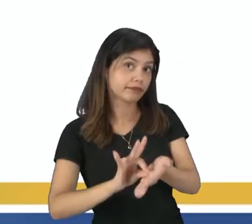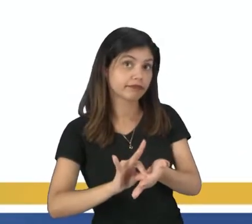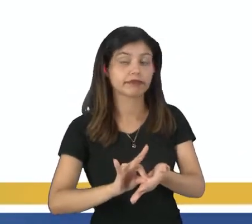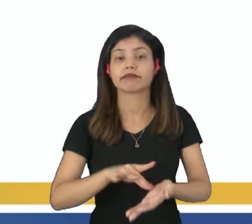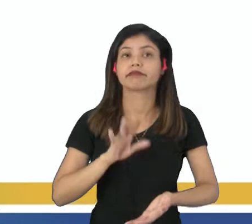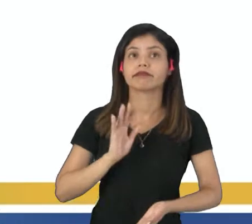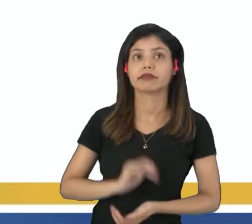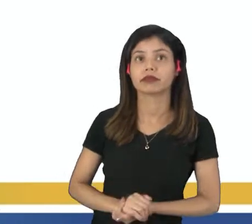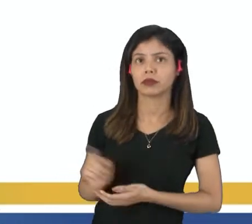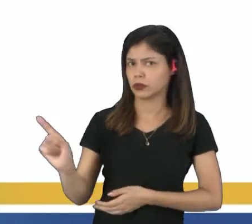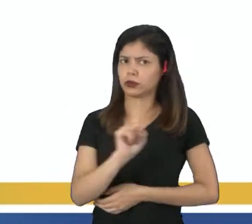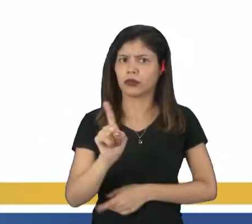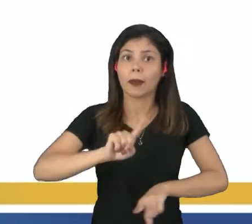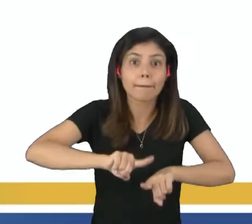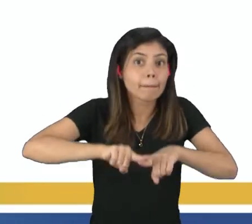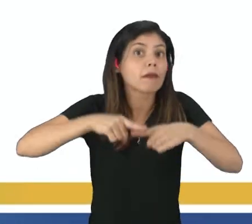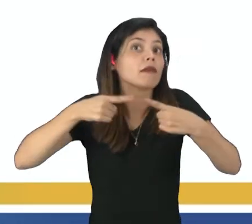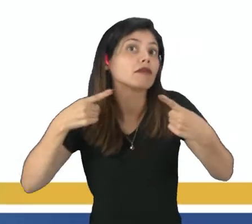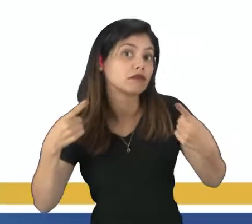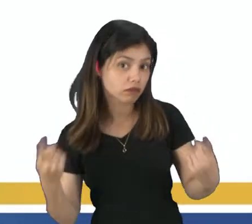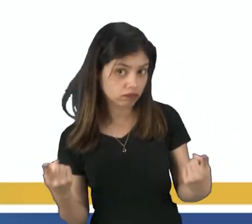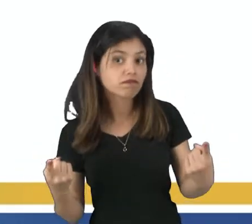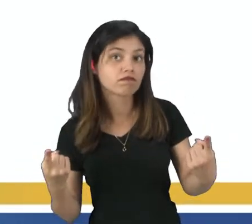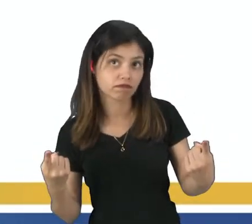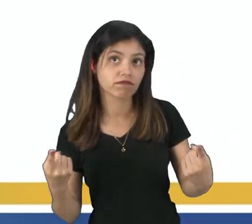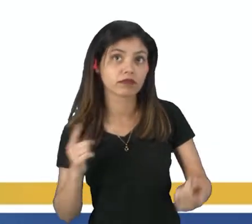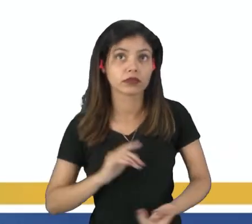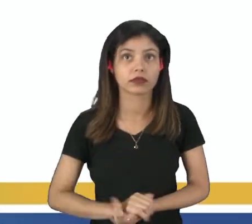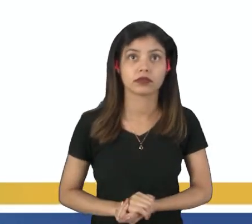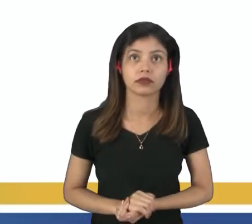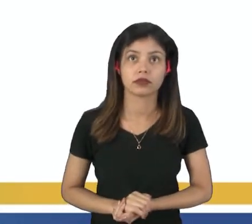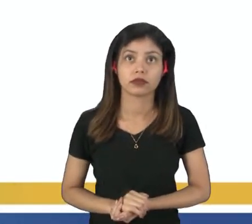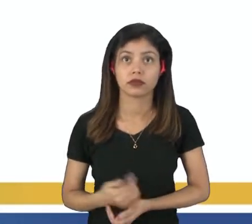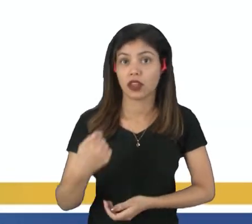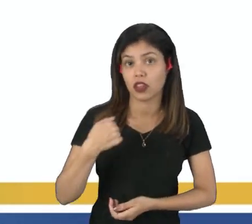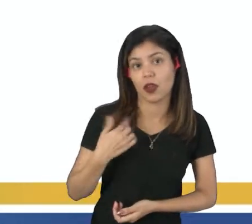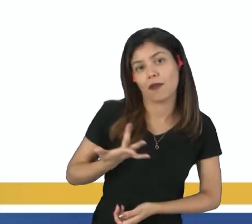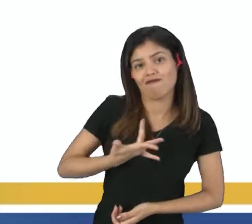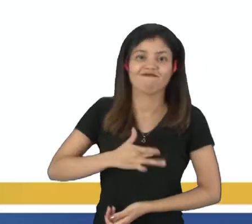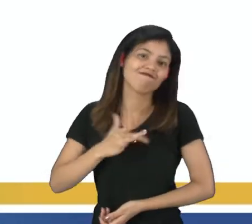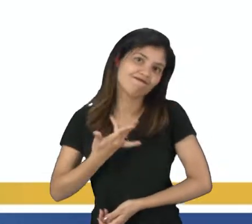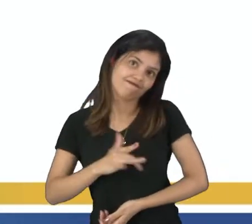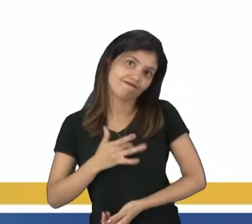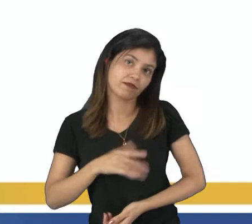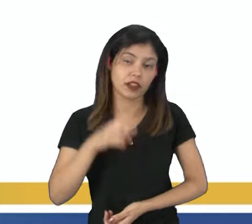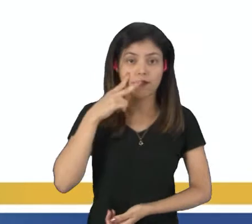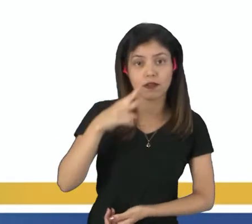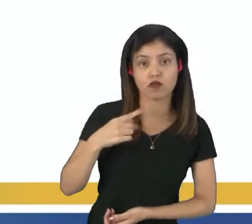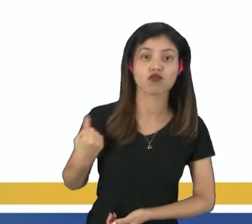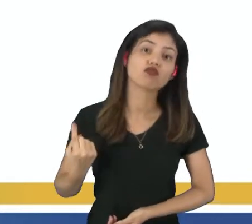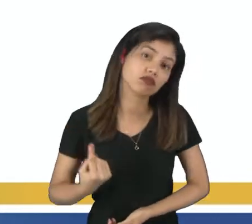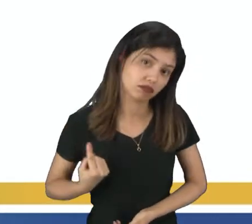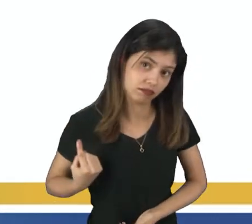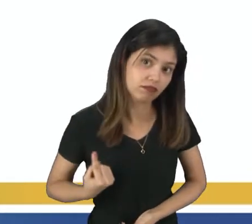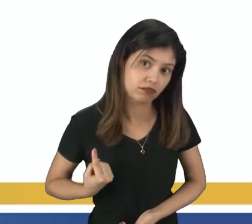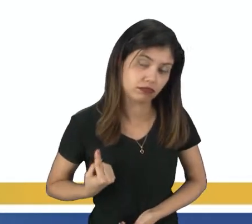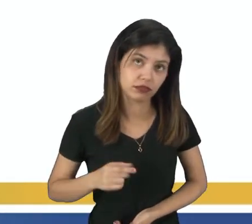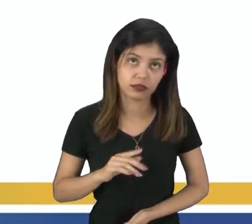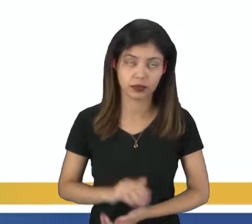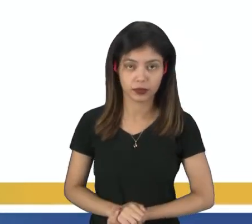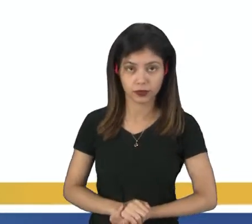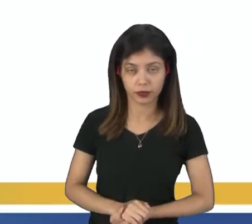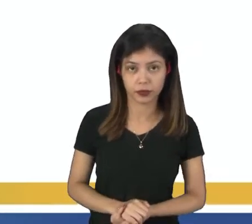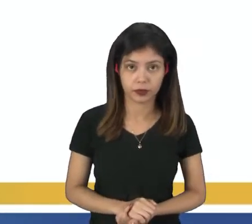Bom, na verdade não. Mas é que eu fiquei com pena de ver você aí em pé